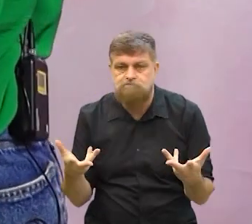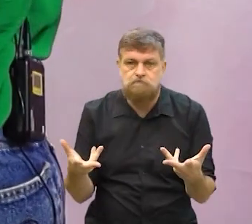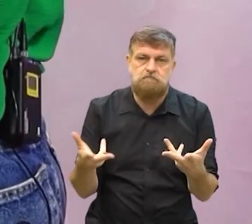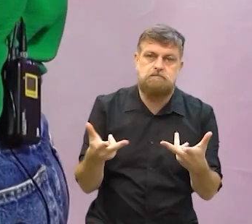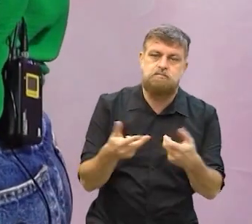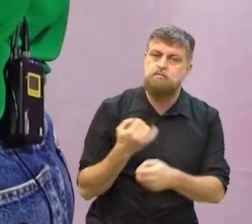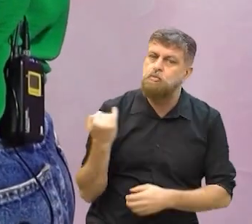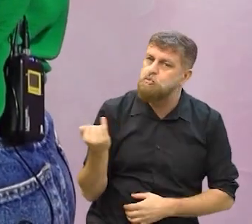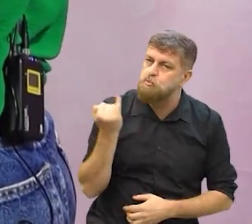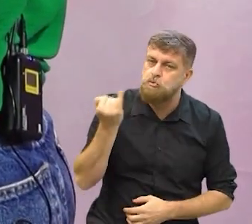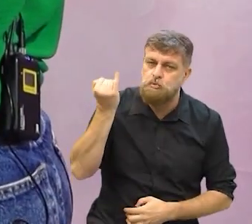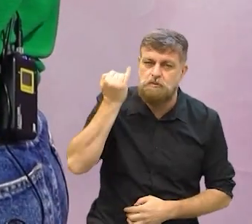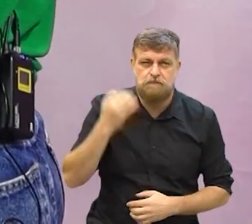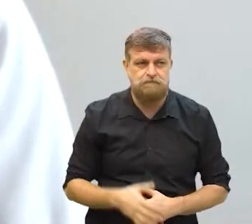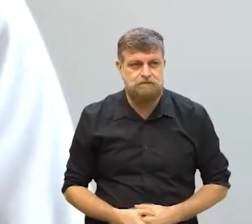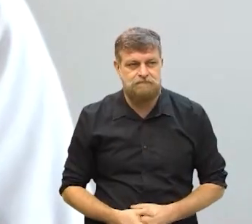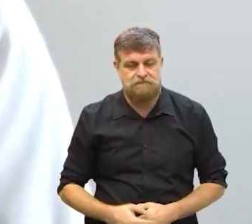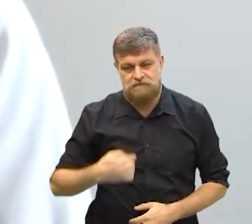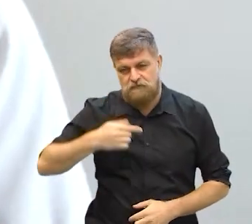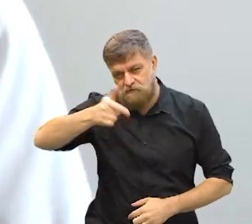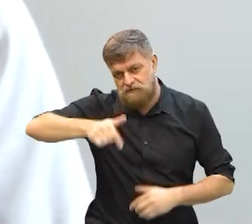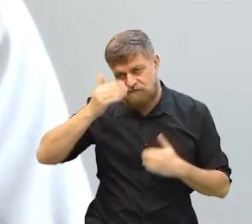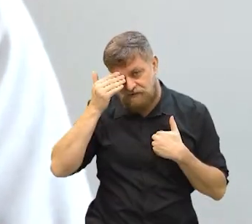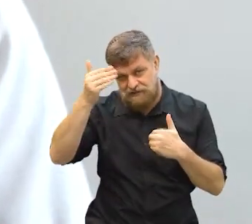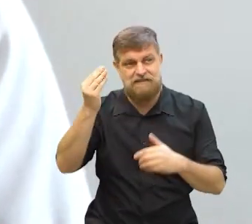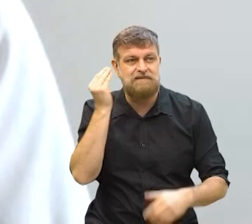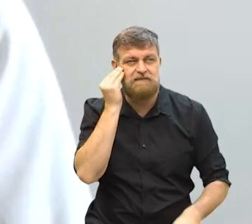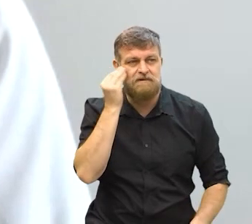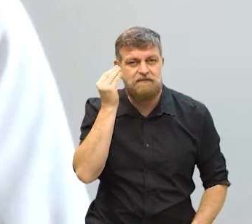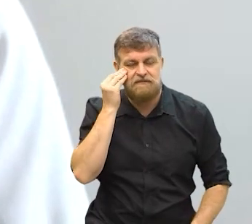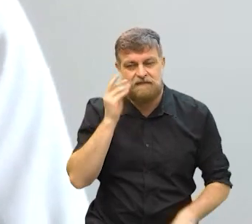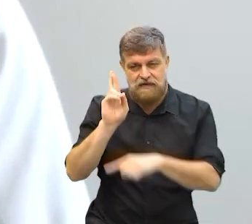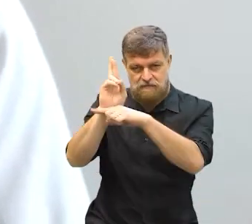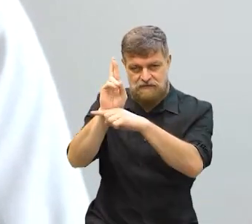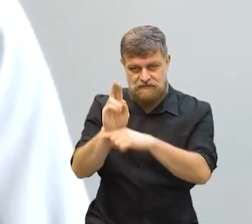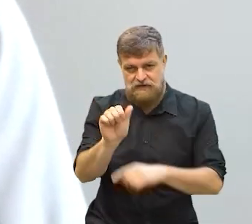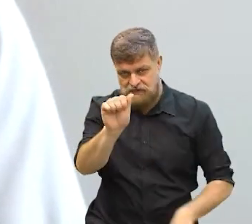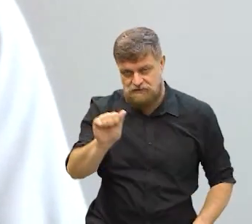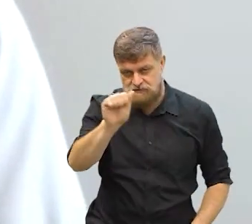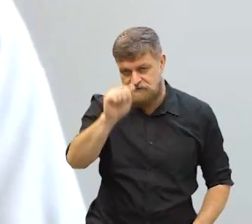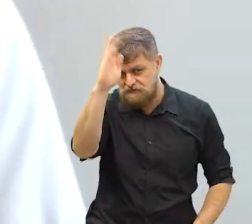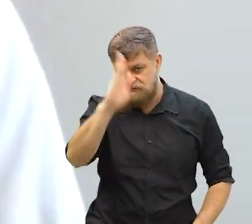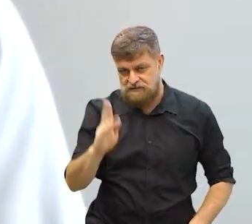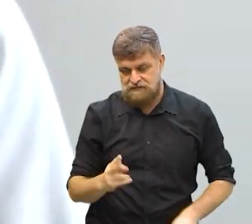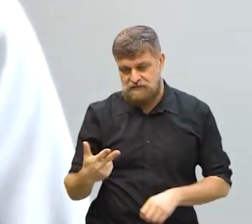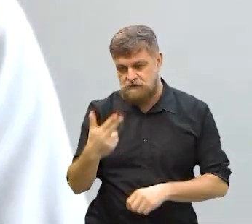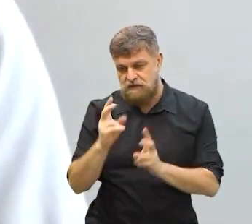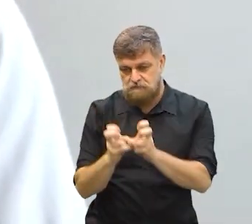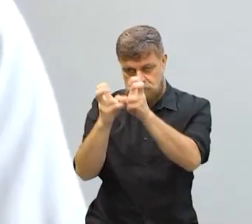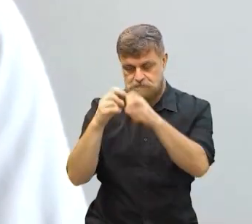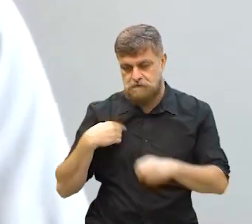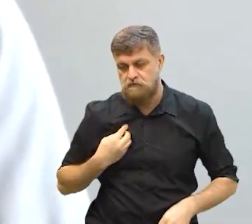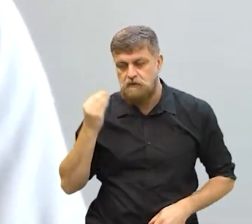aí riquíssimas. Não, eu novamente que agradeço a oportunidade, em nome da Sociedade Brasileira de Cirurgia Oncológica, eu agradeço